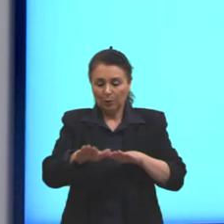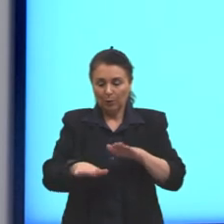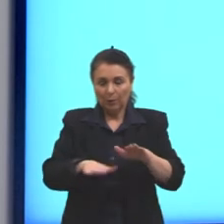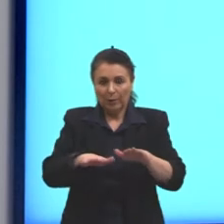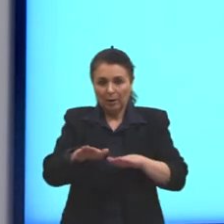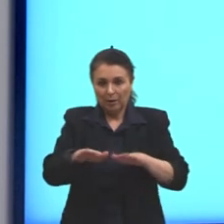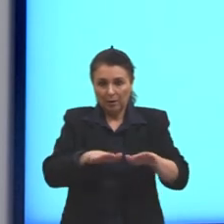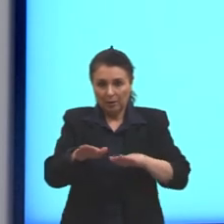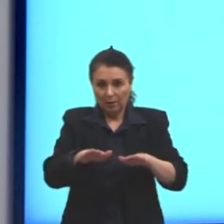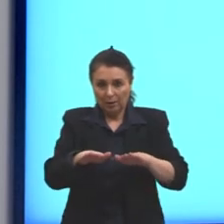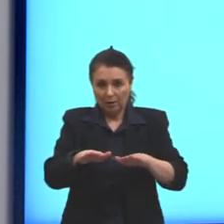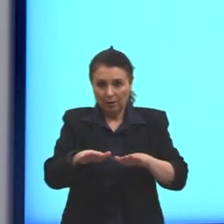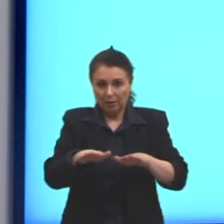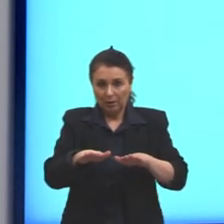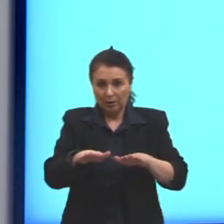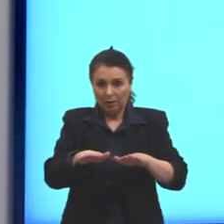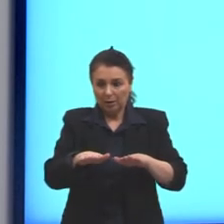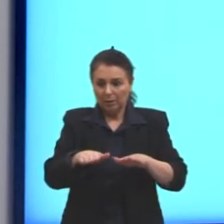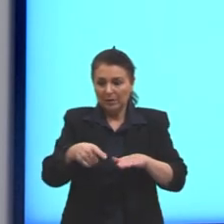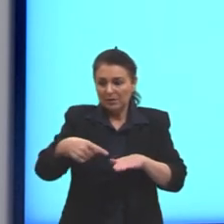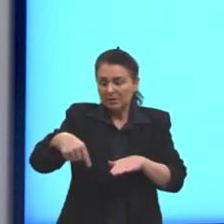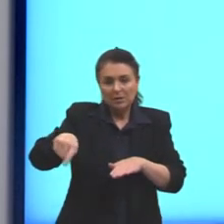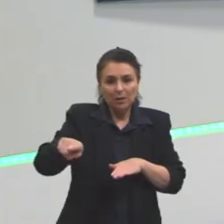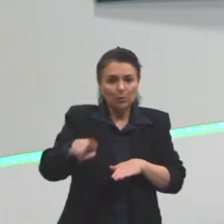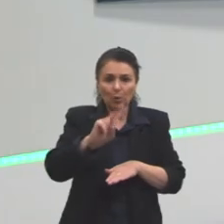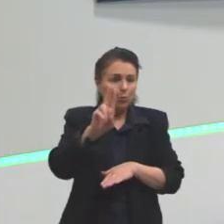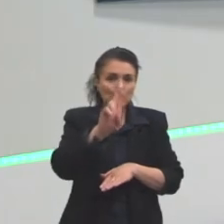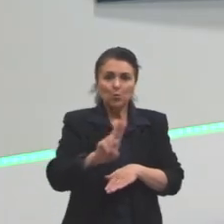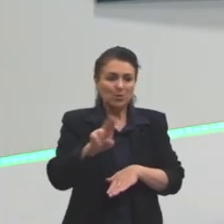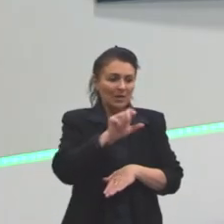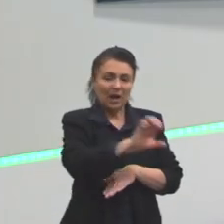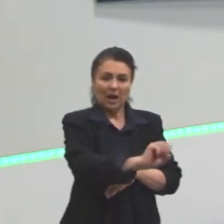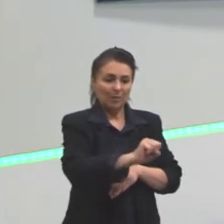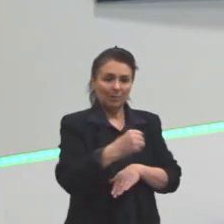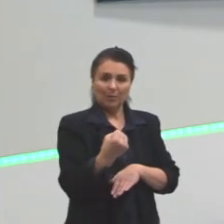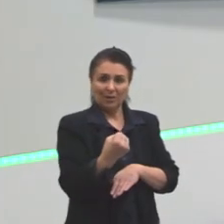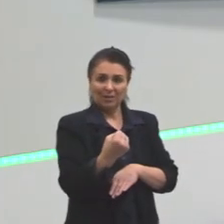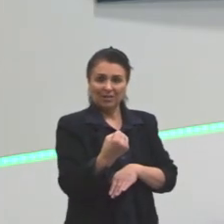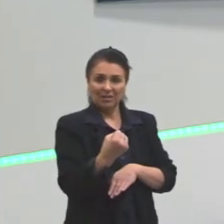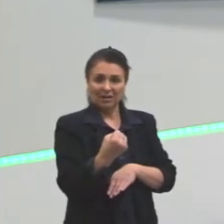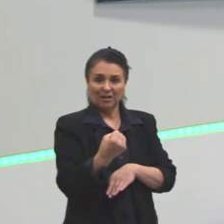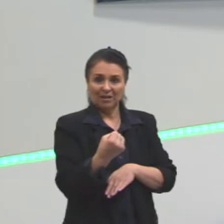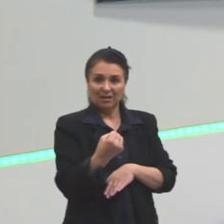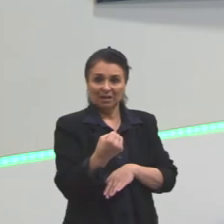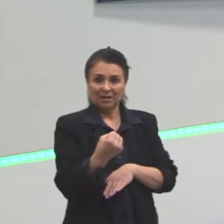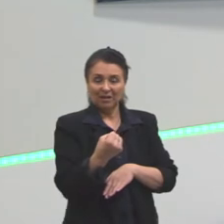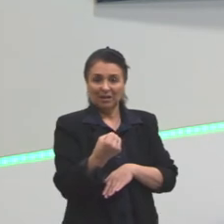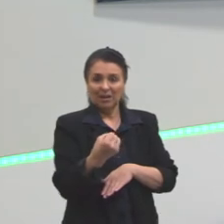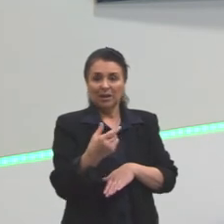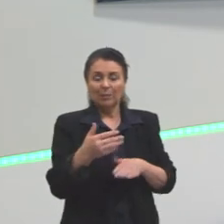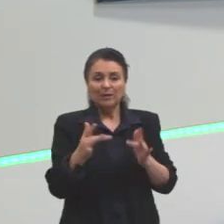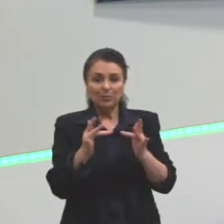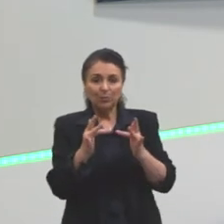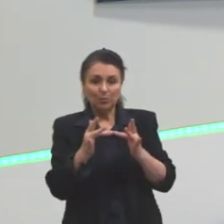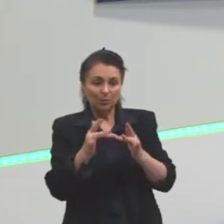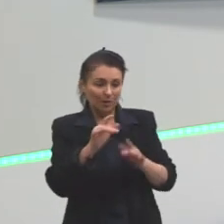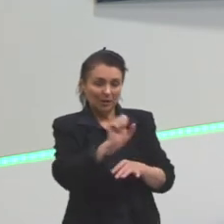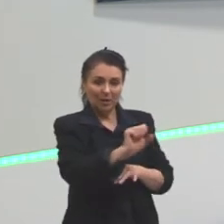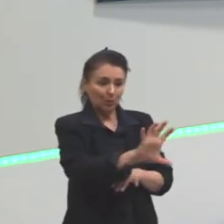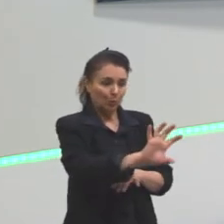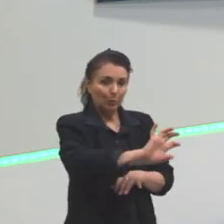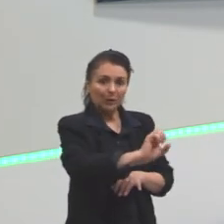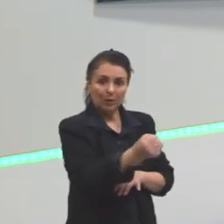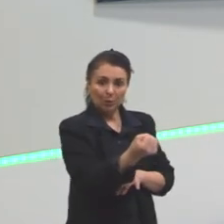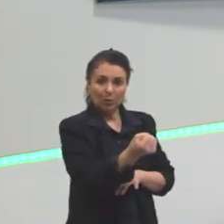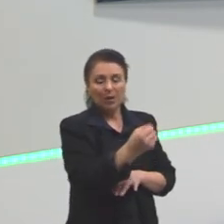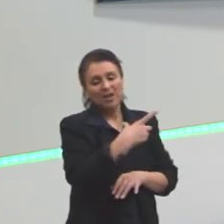para o chão ele já iam fugir de você né Mas como você tá indo em cima do tapete encostou na maçaneta eles vão